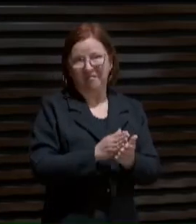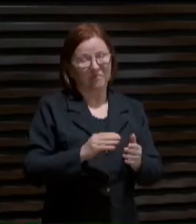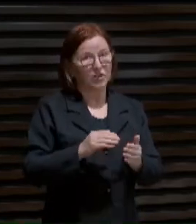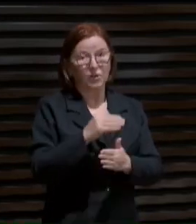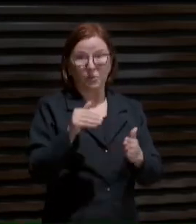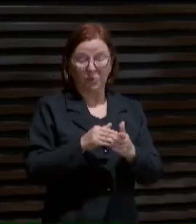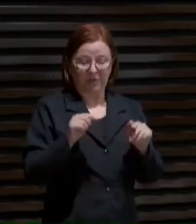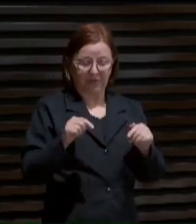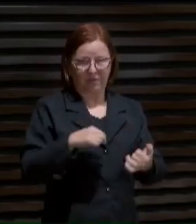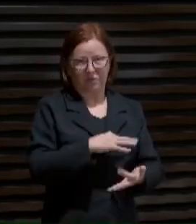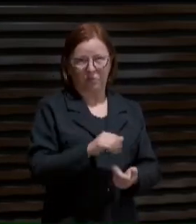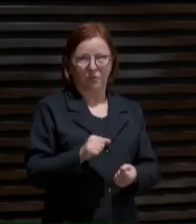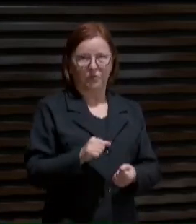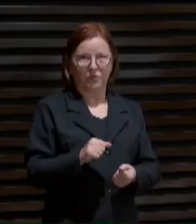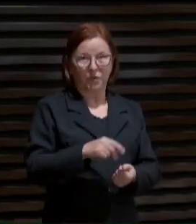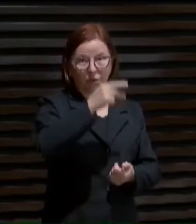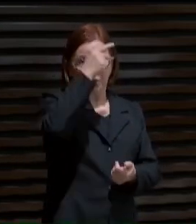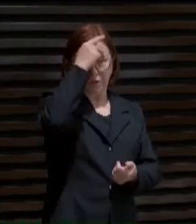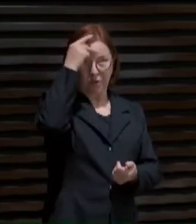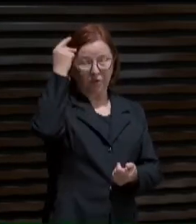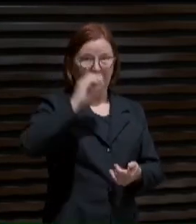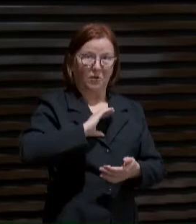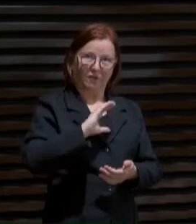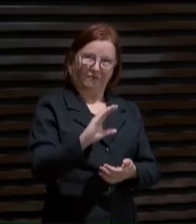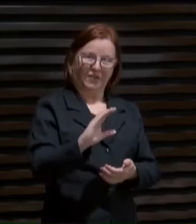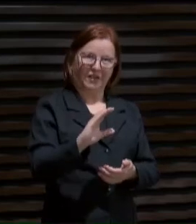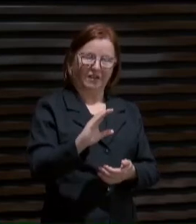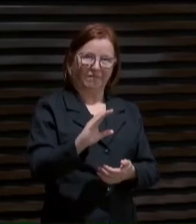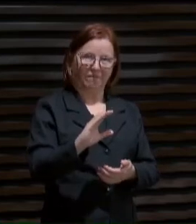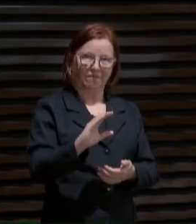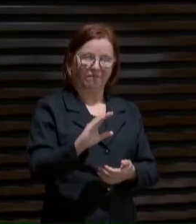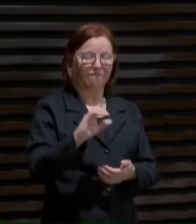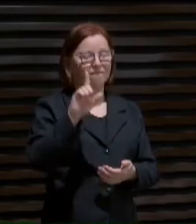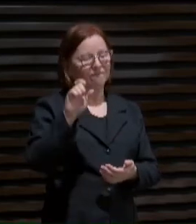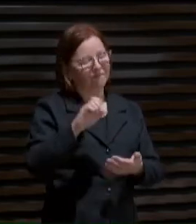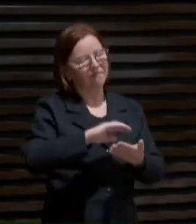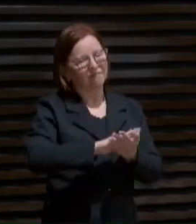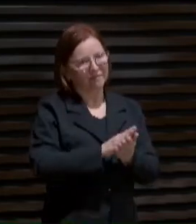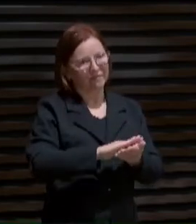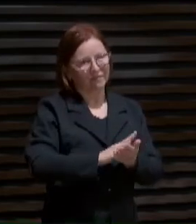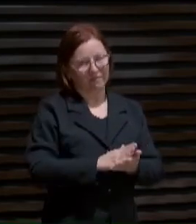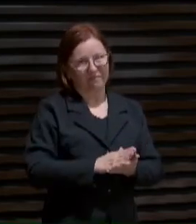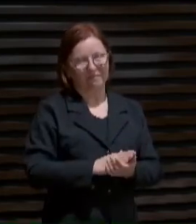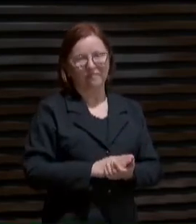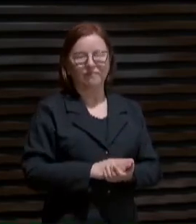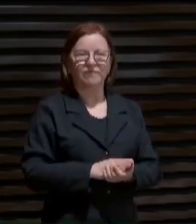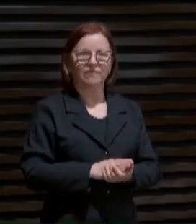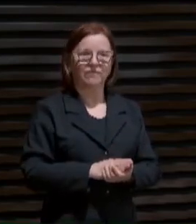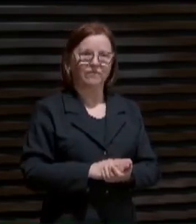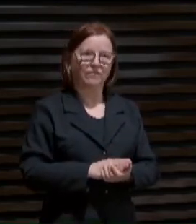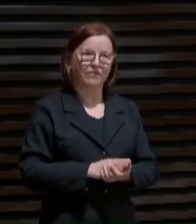é que neste mundo o homem coloca a sua confiança será destruído apenas